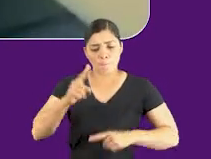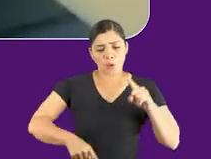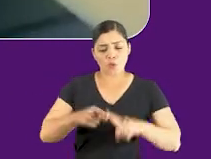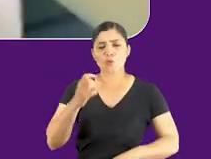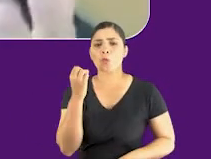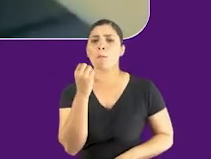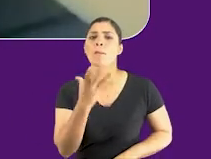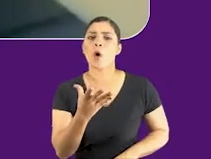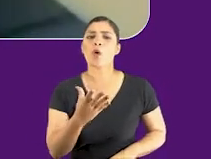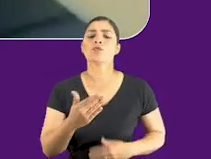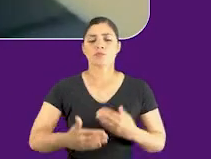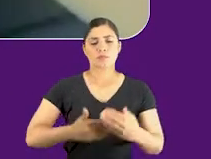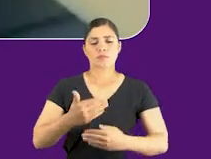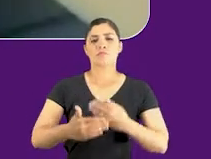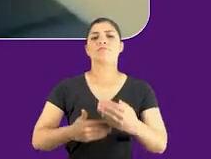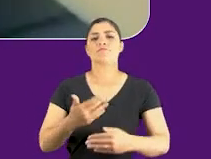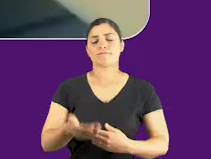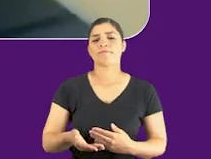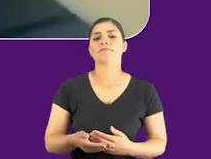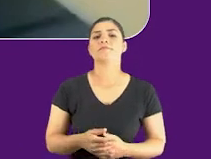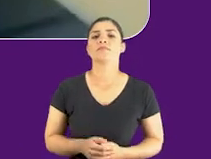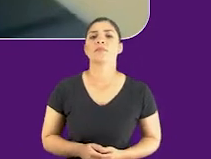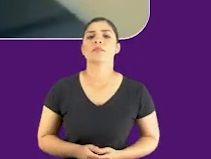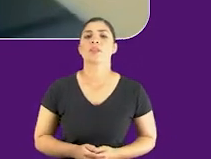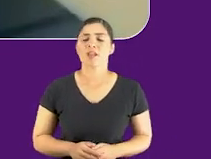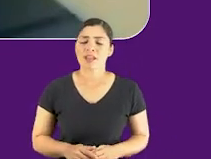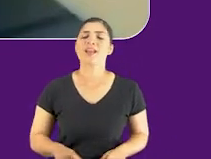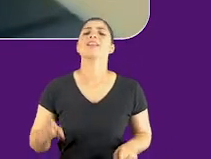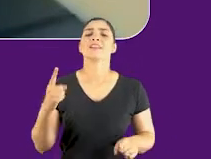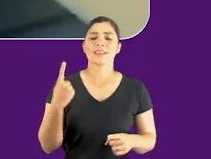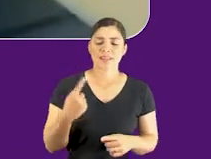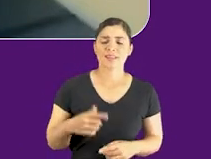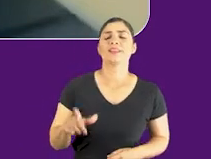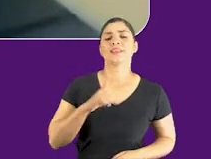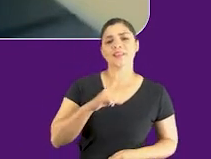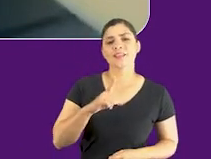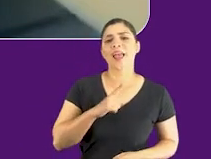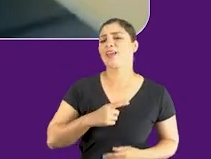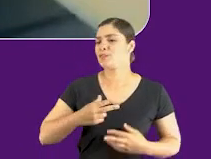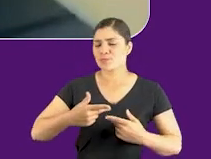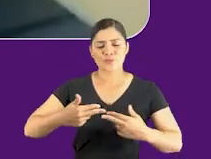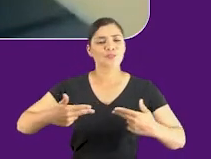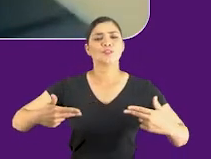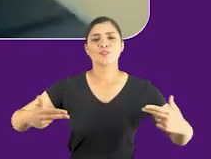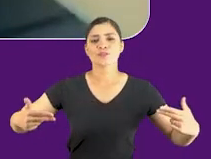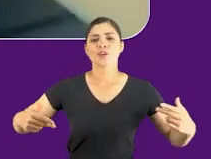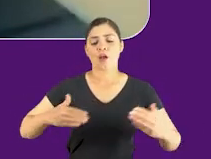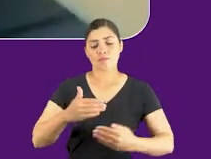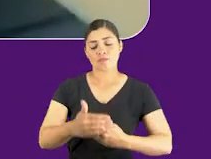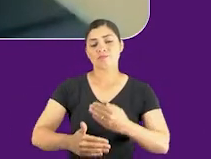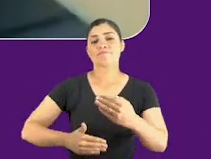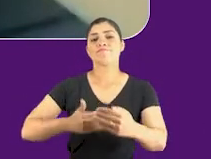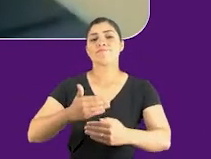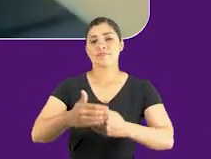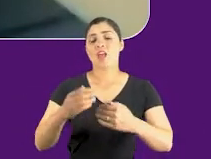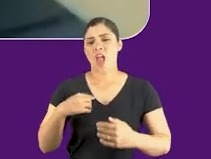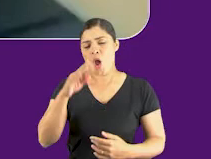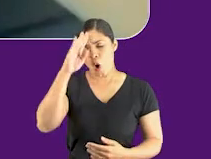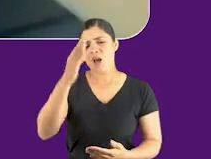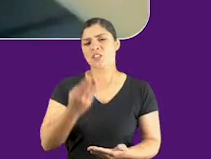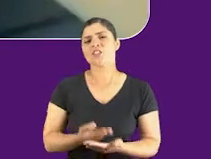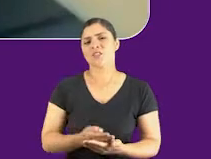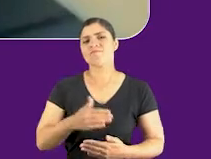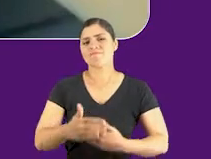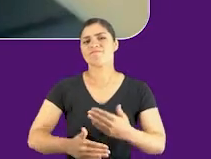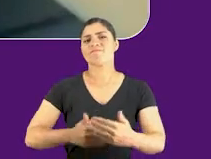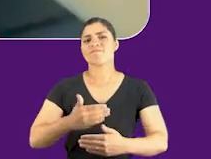produto maior produtividade etc etc então tem muitas coisas que eu acredito muito em evolução e essa evolução